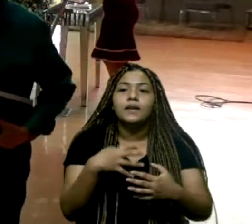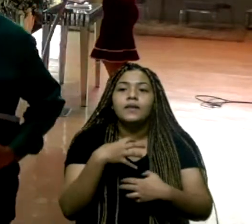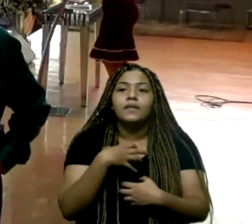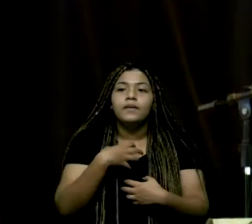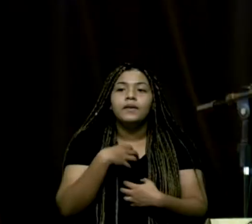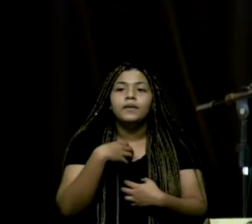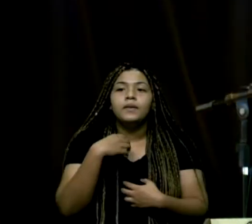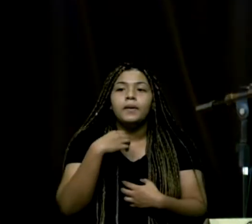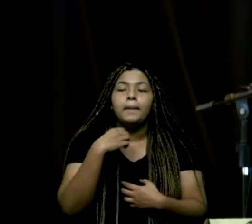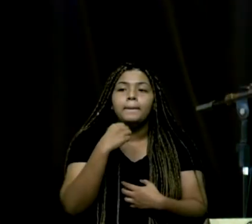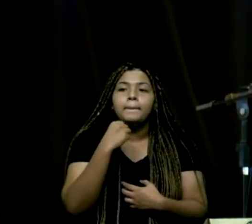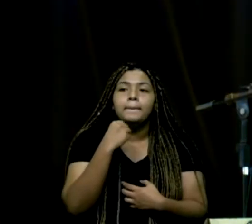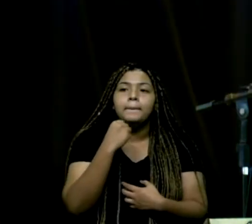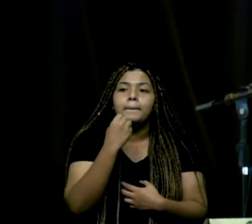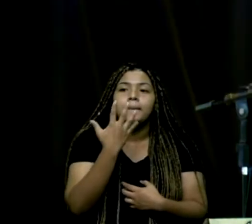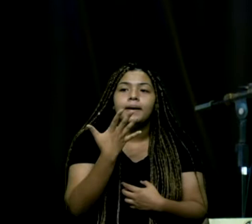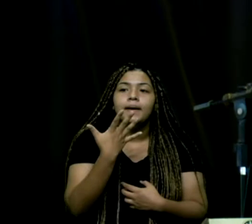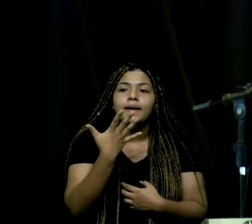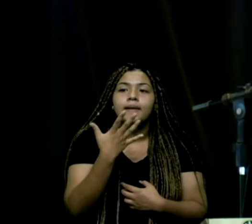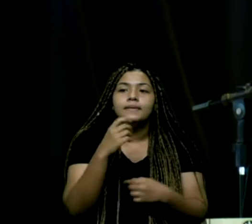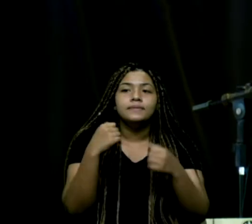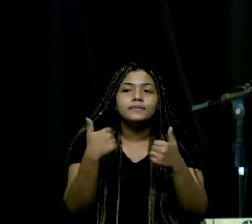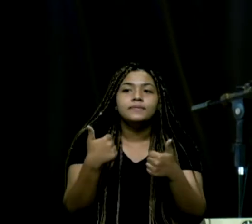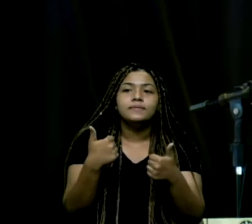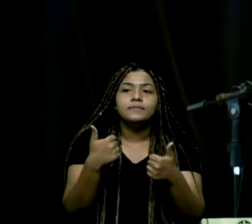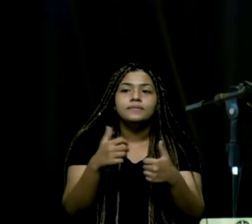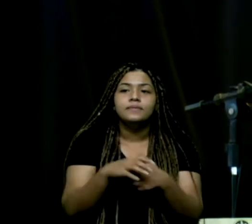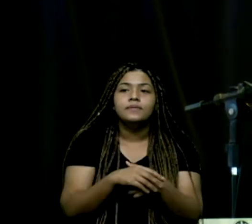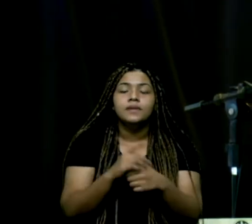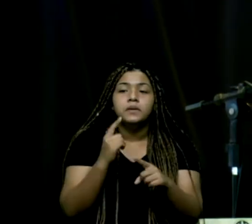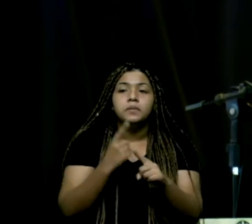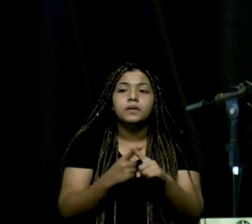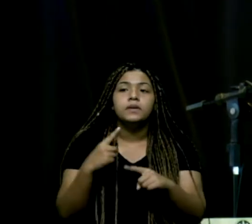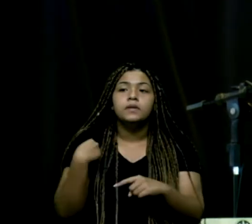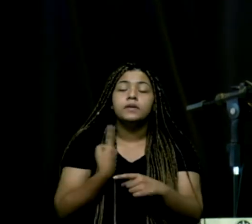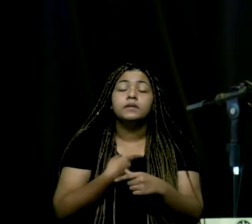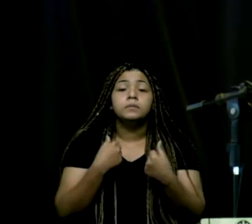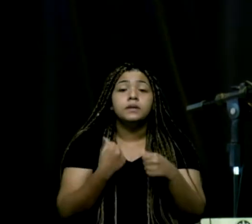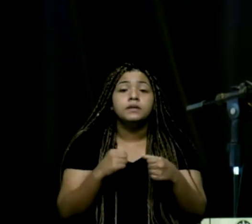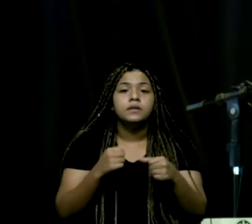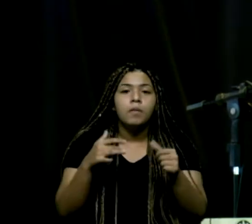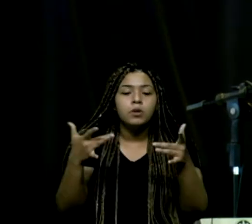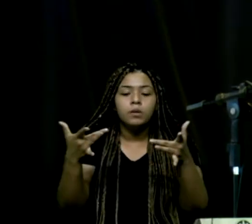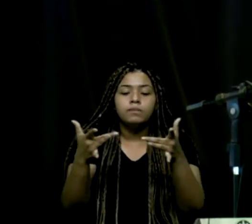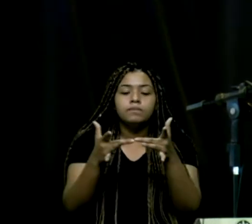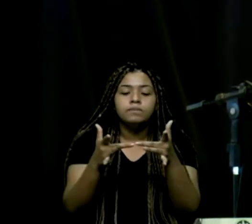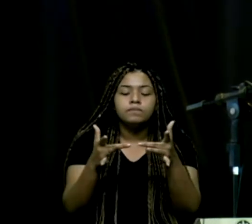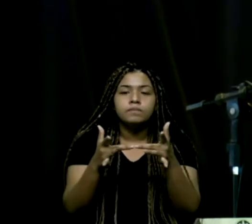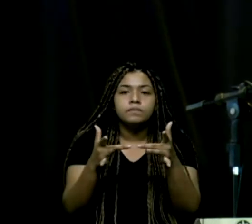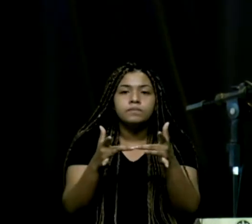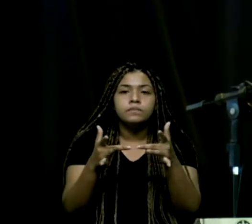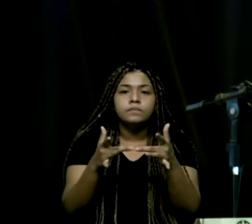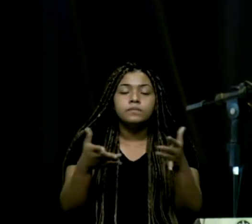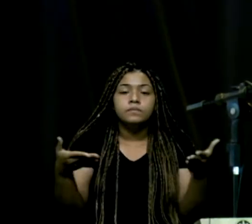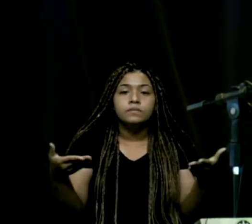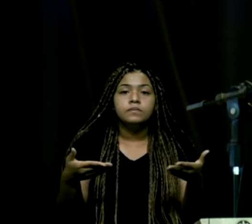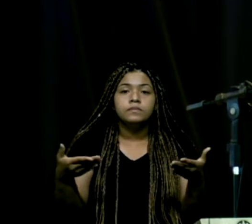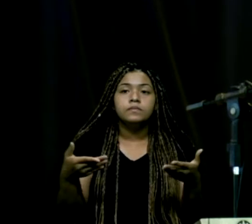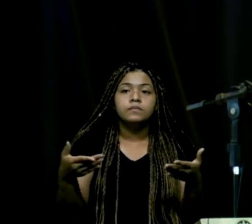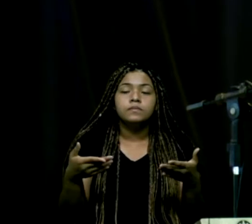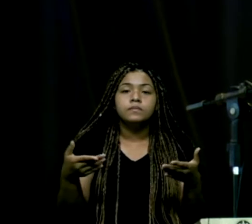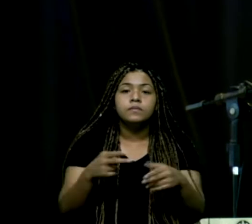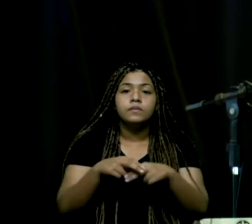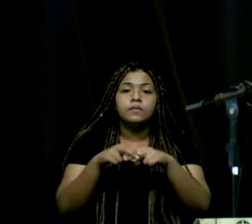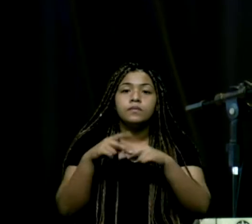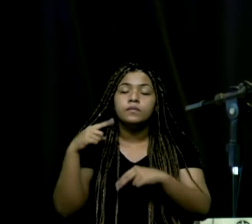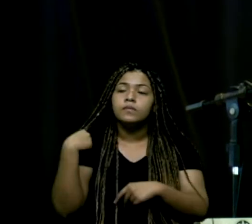está me acompanhando sempre ouvi essa frase né cês tão ouvindo bem porque a gente precisa estar conectado E nesta manhã é motivo de